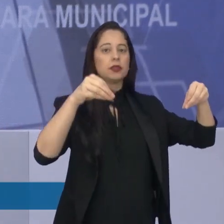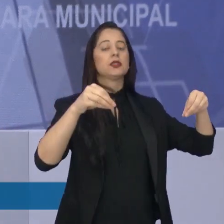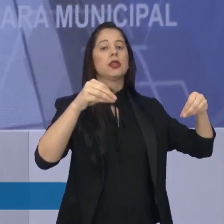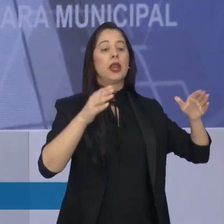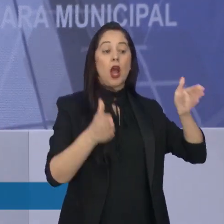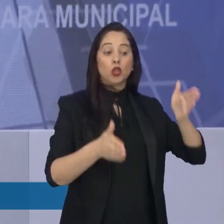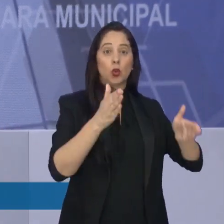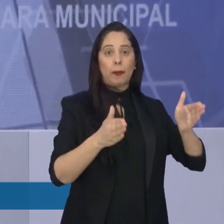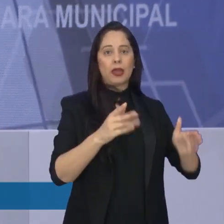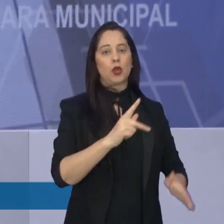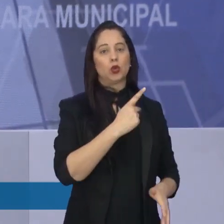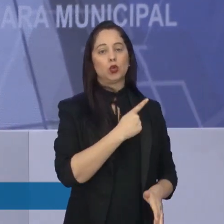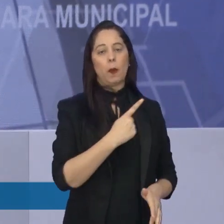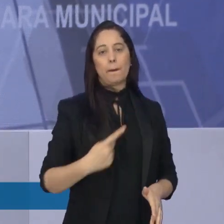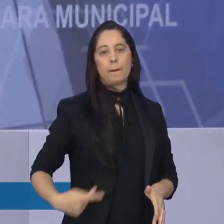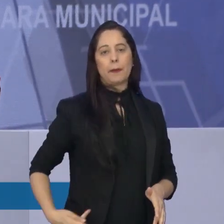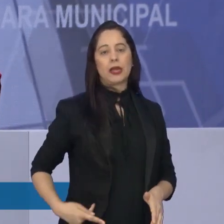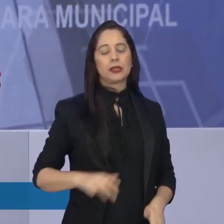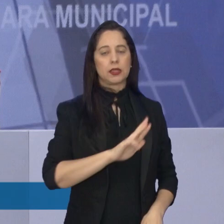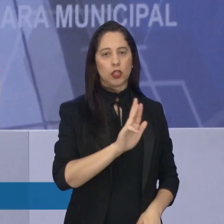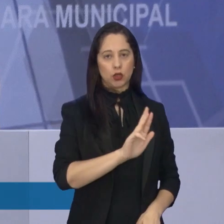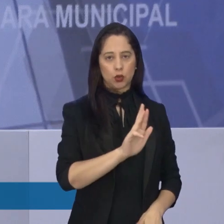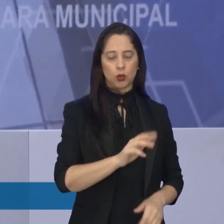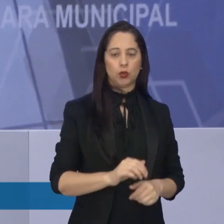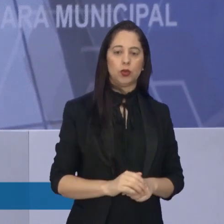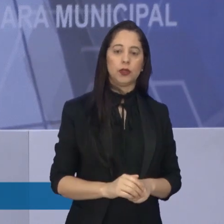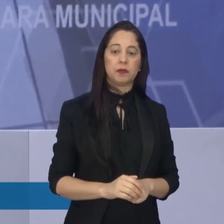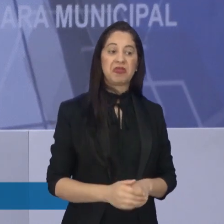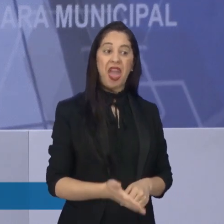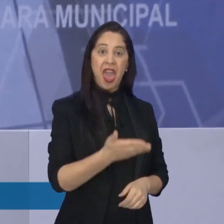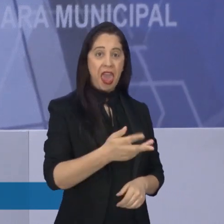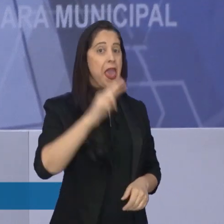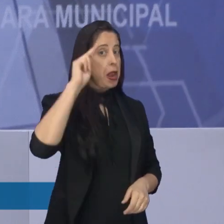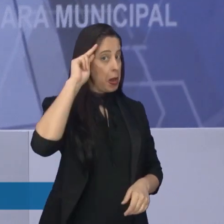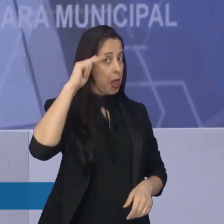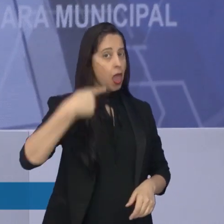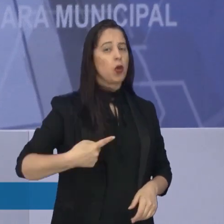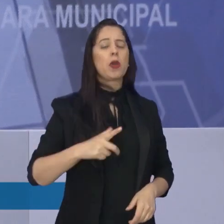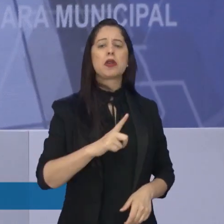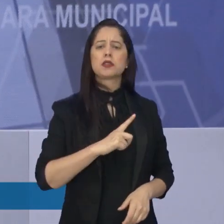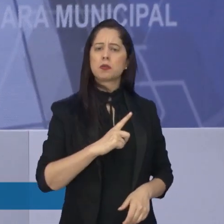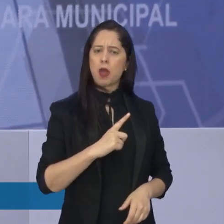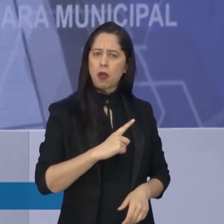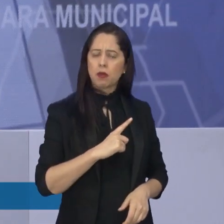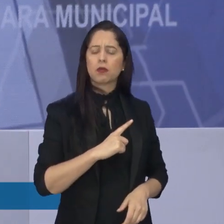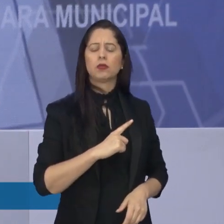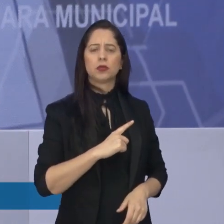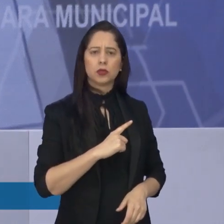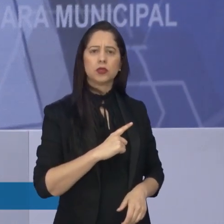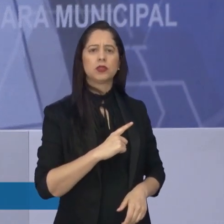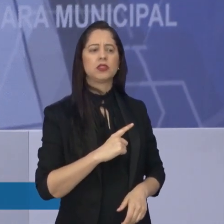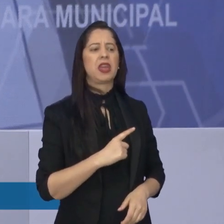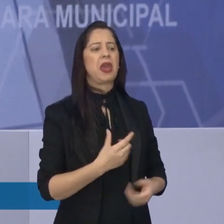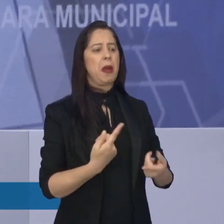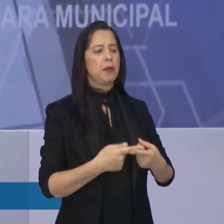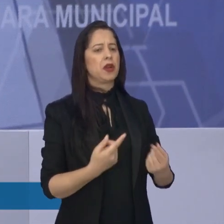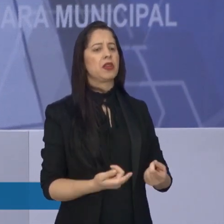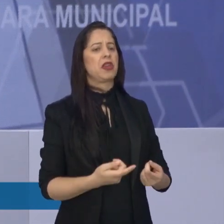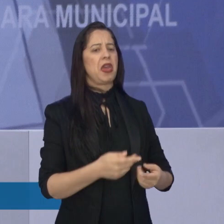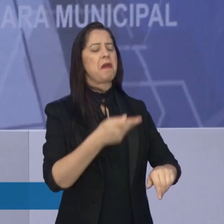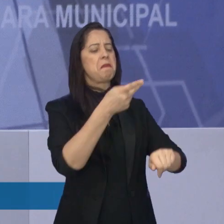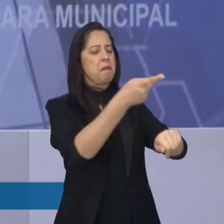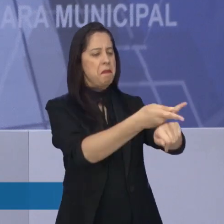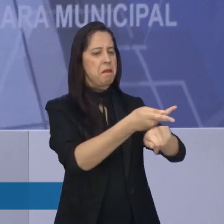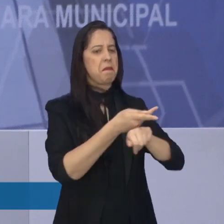Em reconhecimento ao seu trabalho, recebeu os prêmios de Laurea de Excelência Professor do Ano e